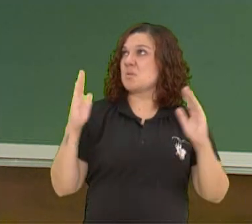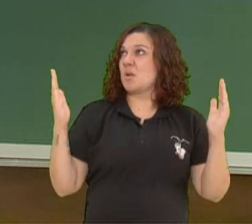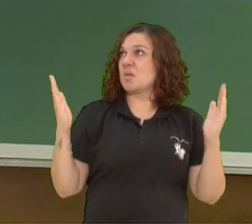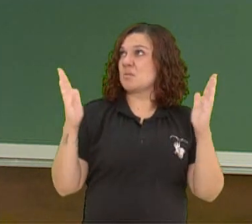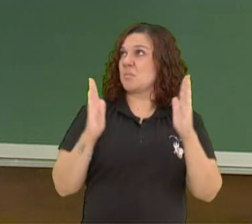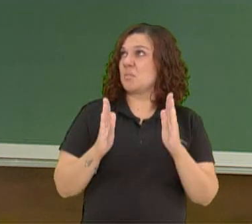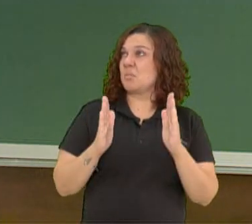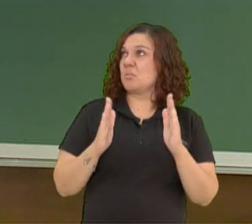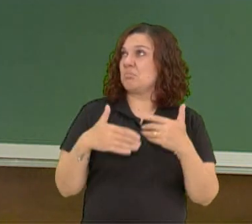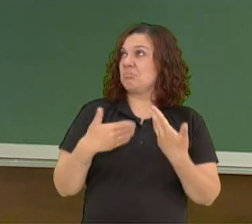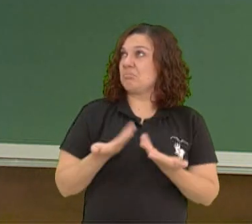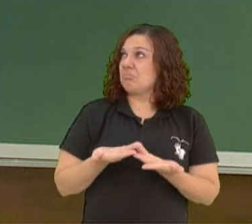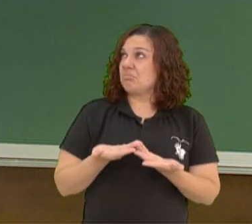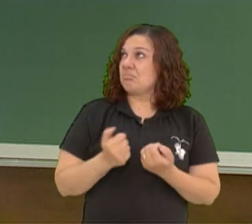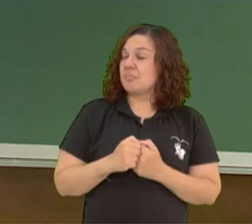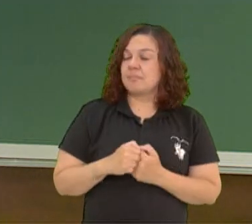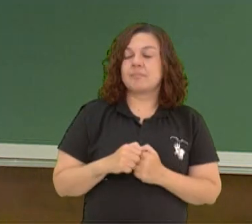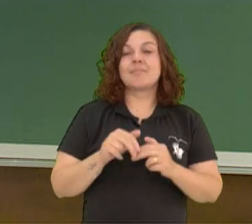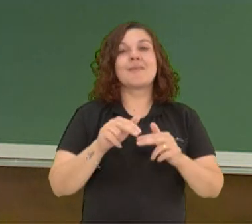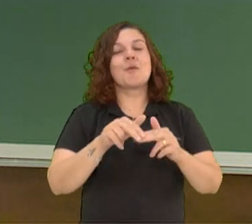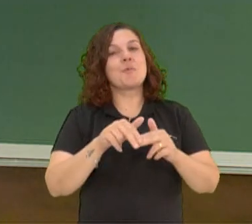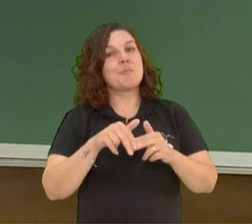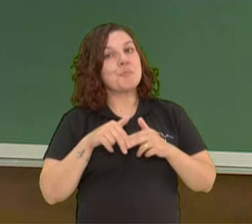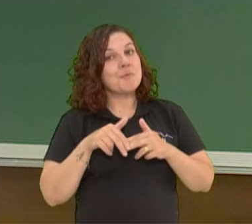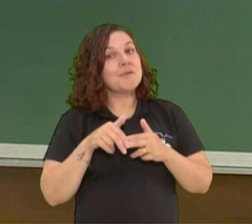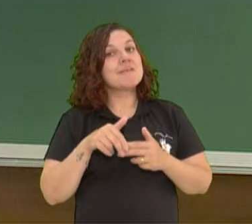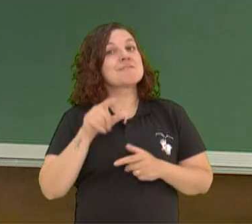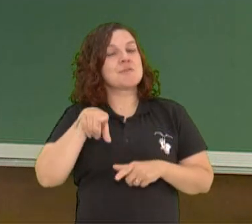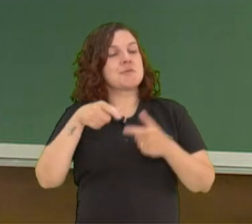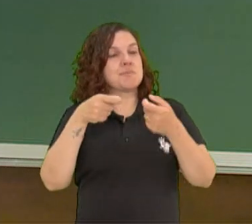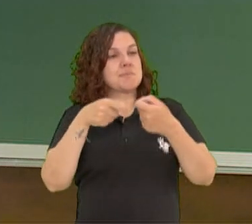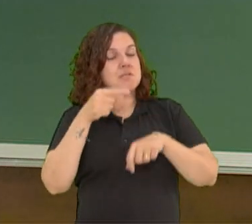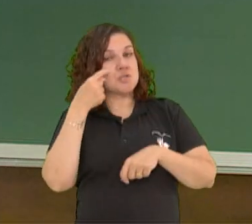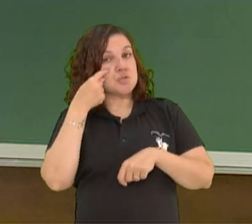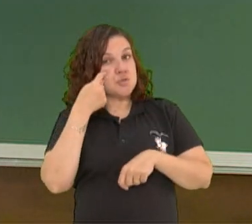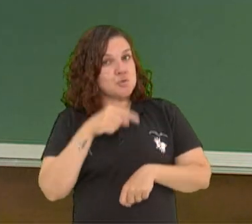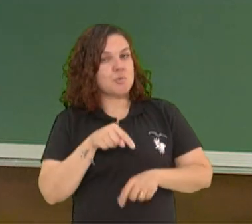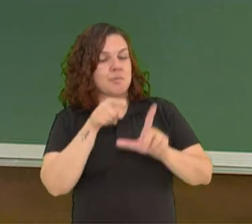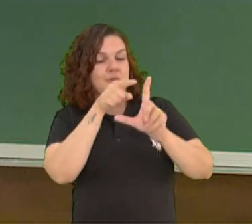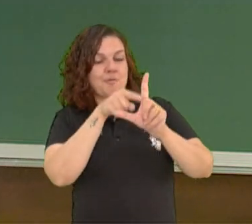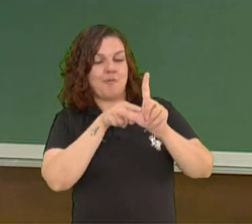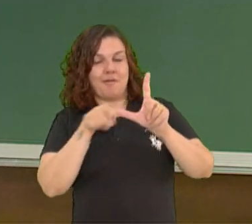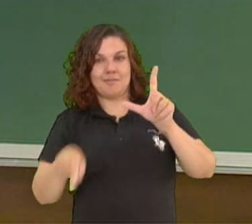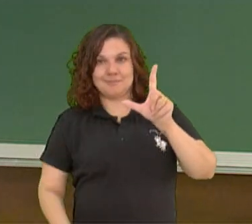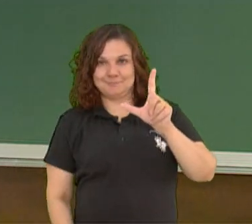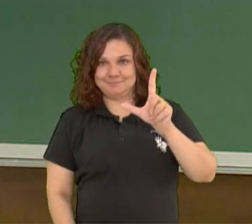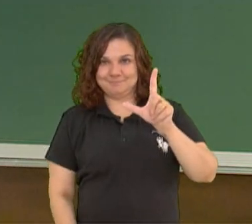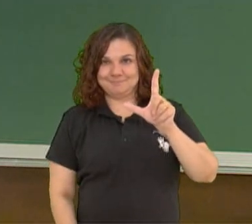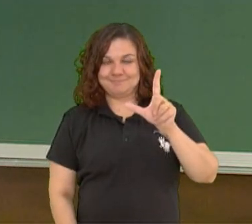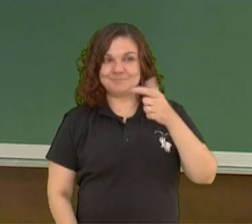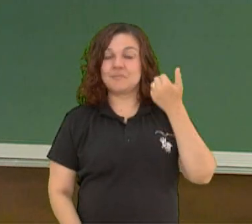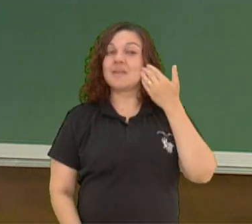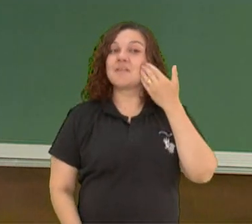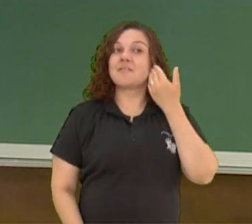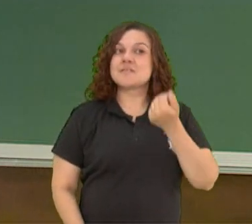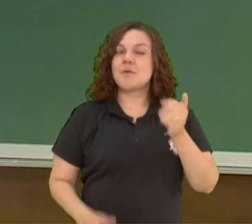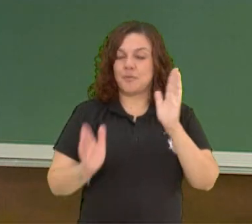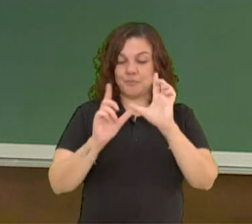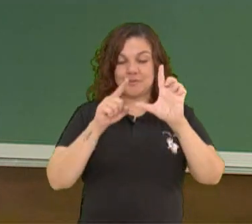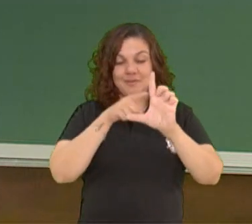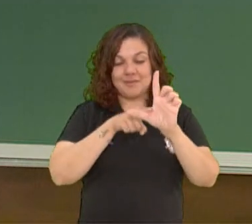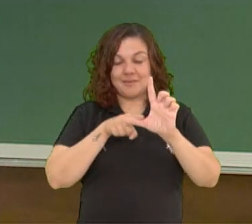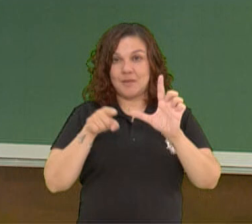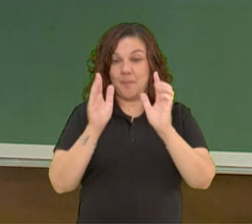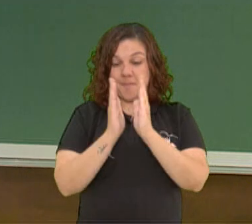se ela é pequena. Por isso que a gente precisa descobrir a medida do lado. Porque tendo a medida do lado, a gente consegue descobrir até o tamanho